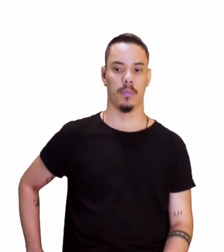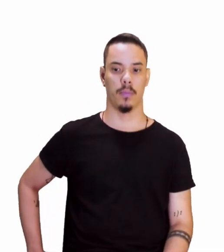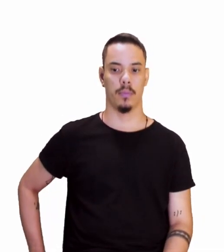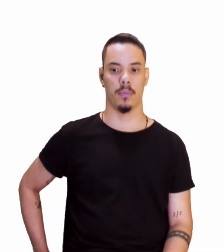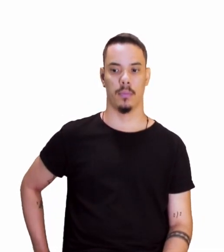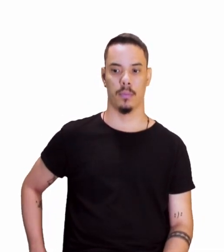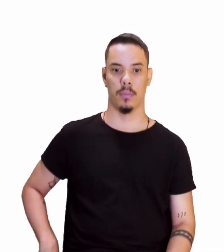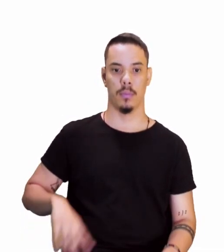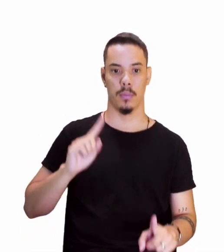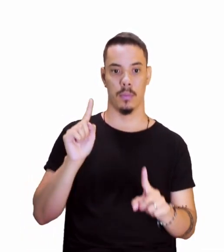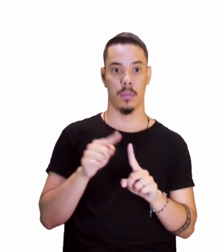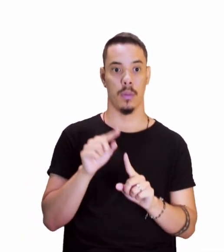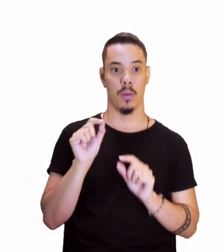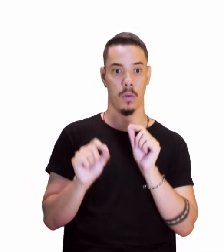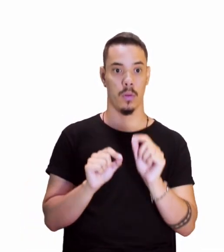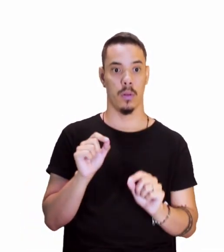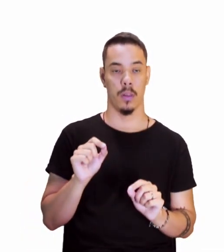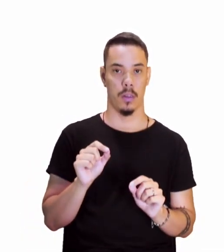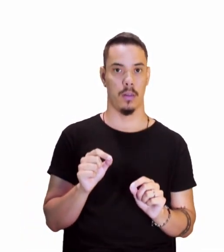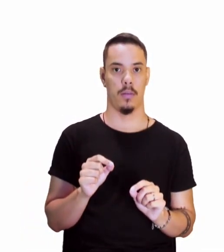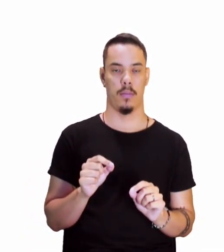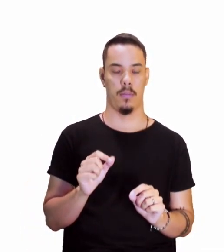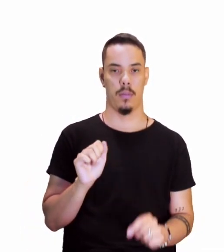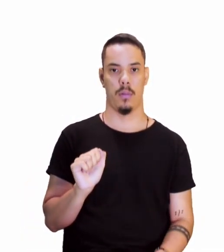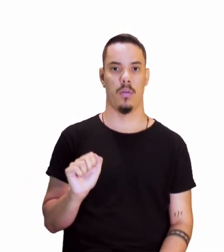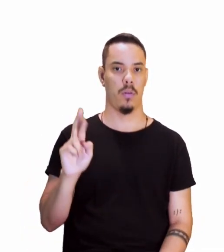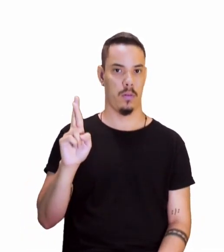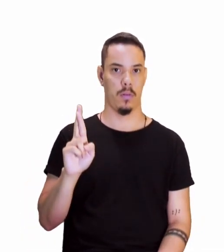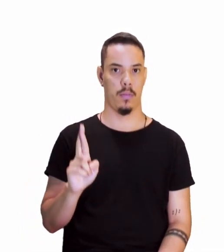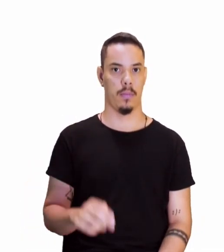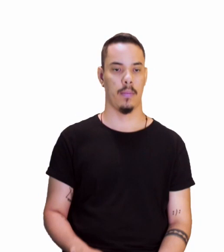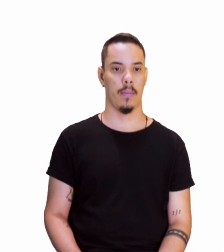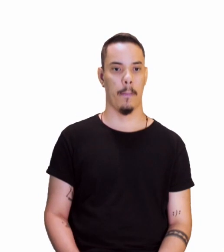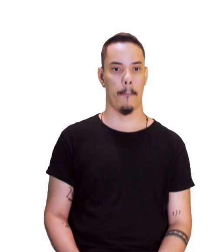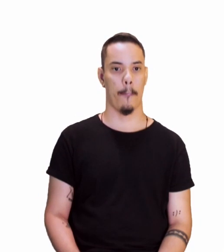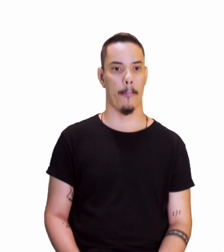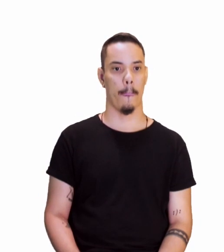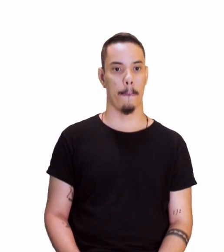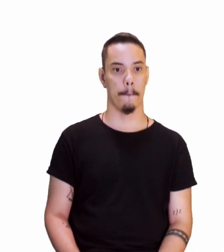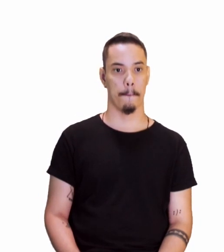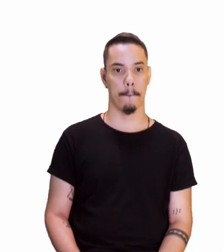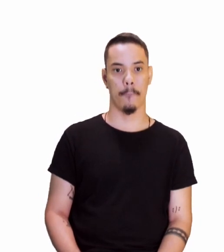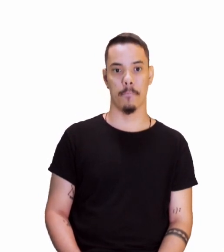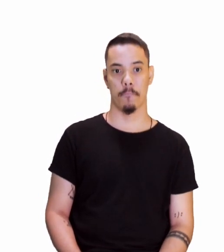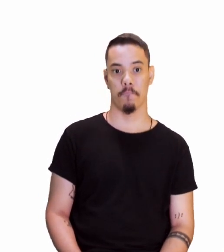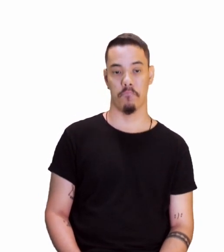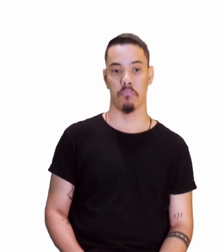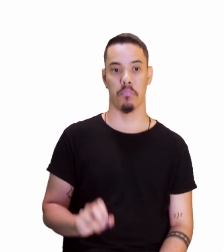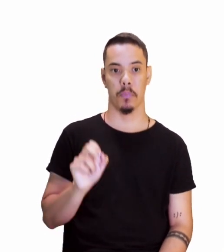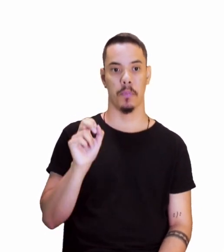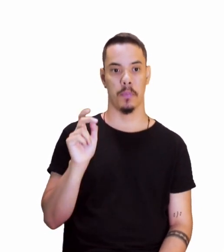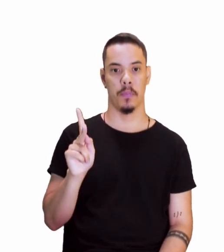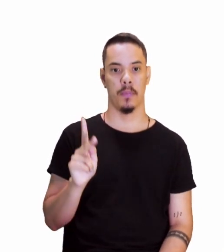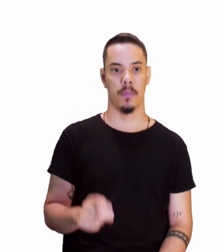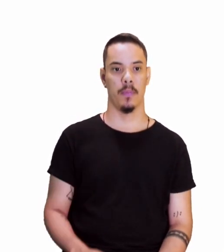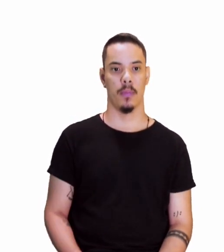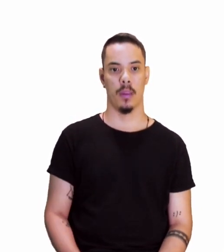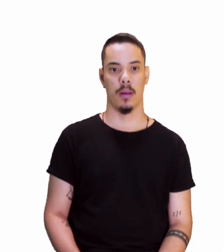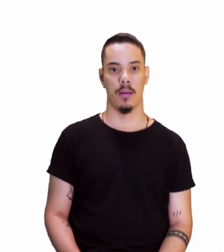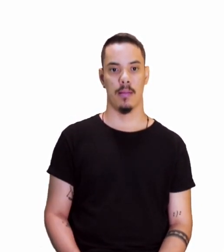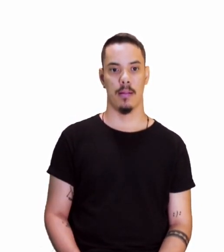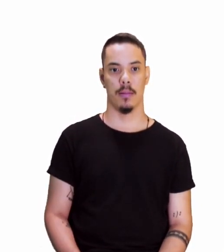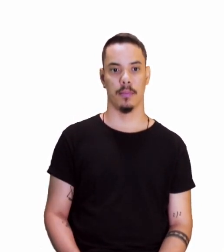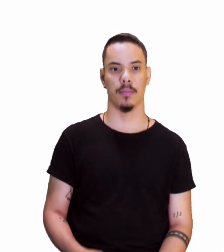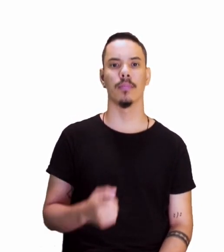o quê? O a. Inalo o quê? O a. Então, aqui tá ok. Aspiro a este